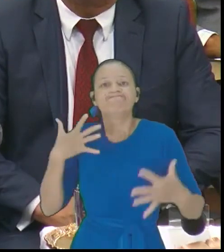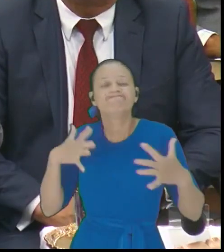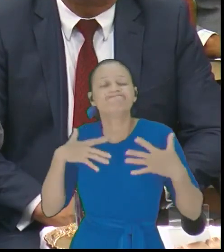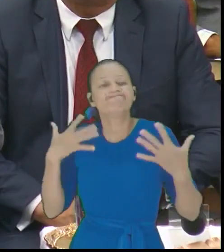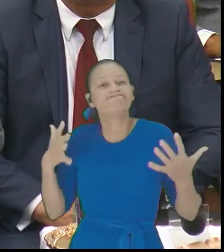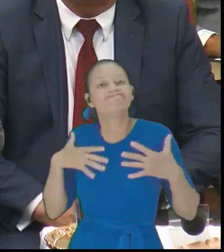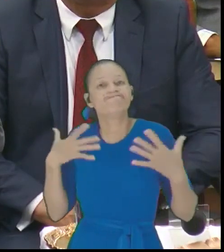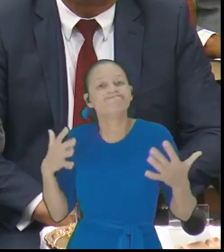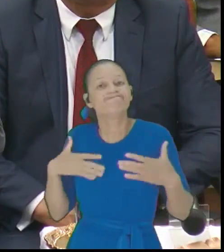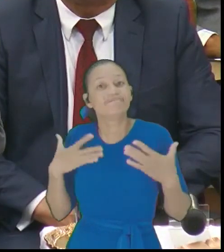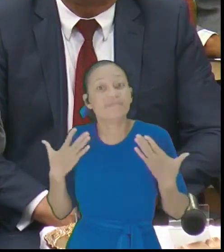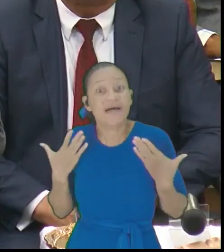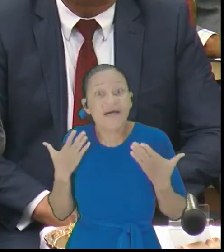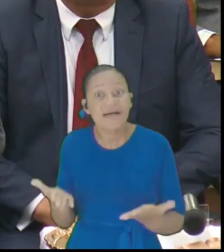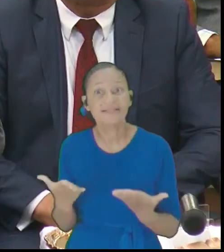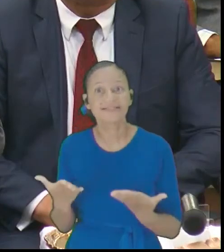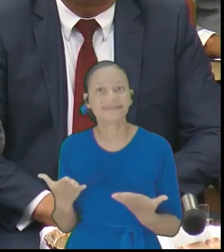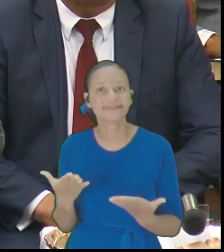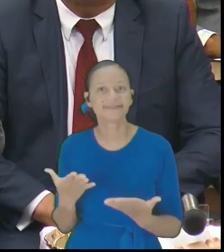Esse Abraão,